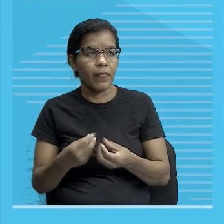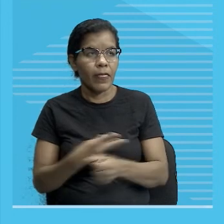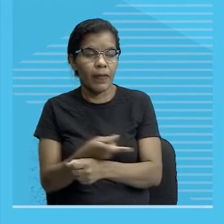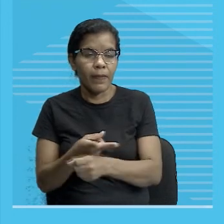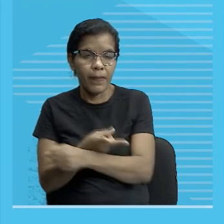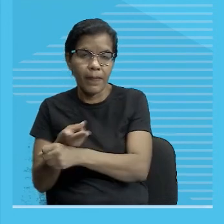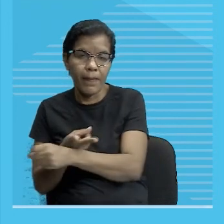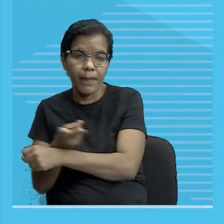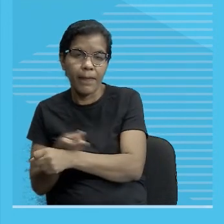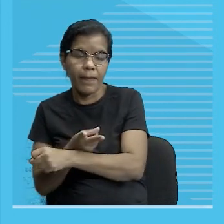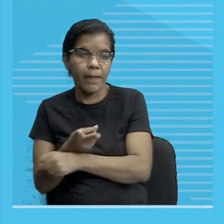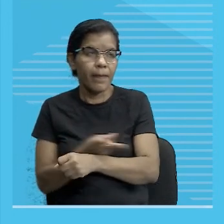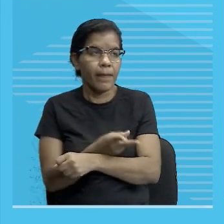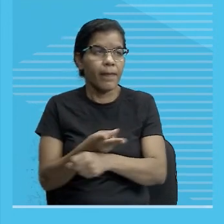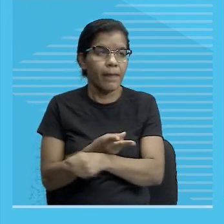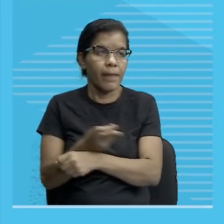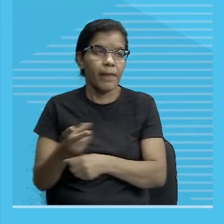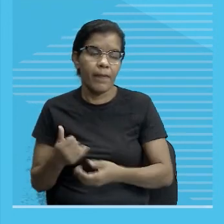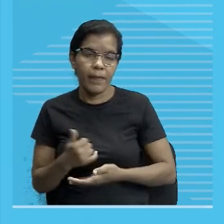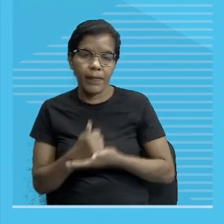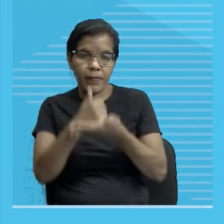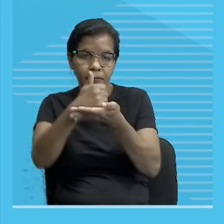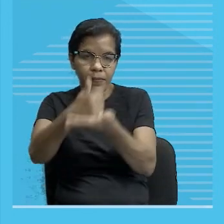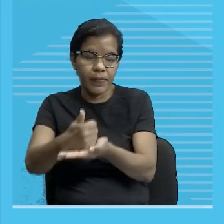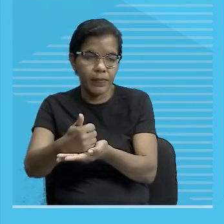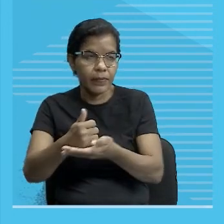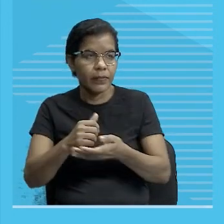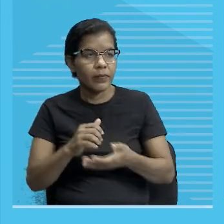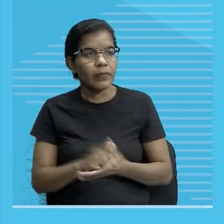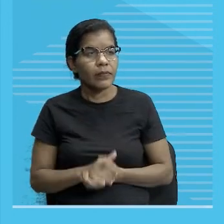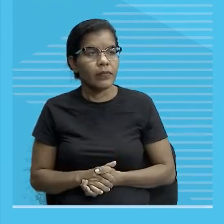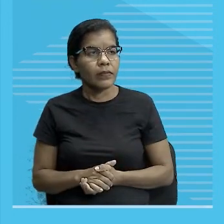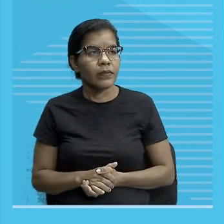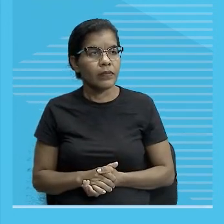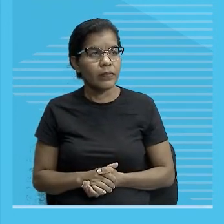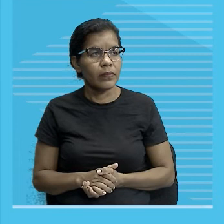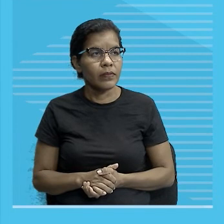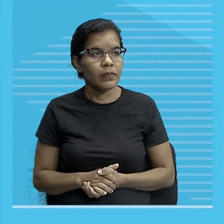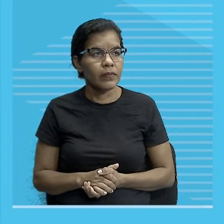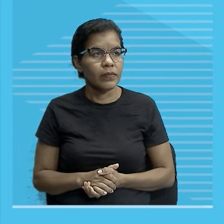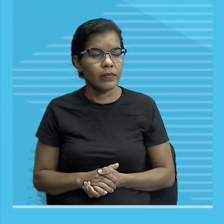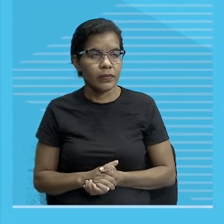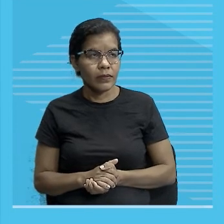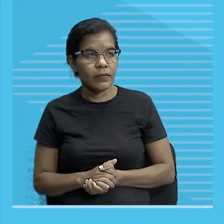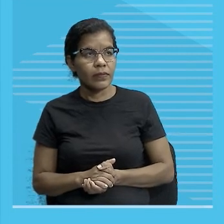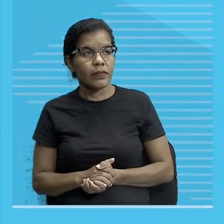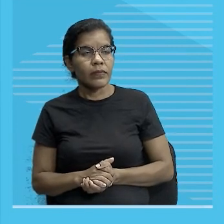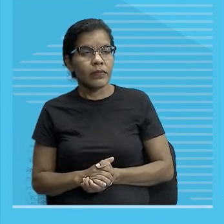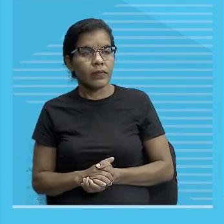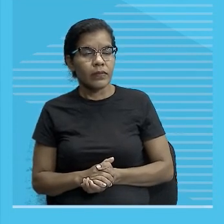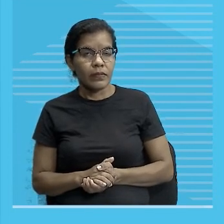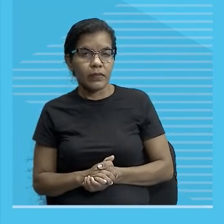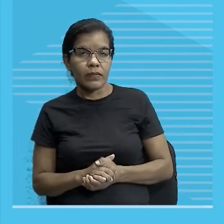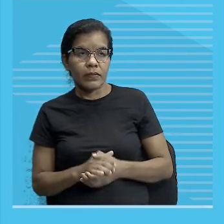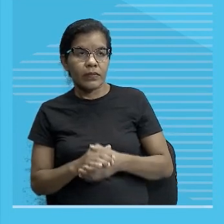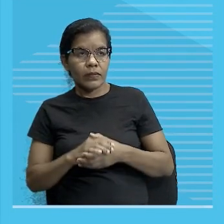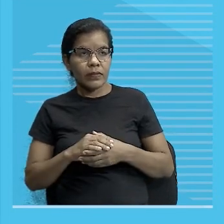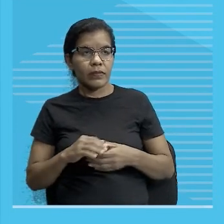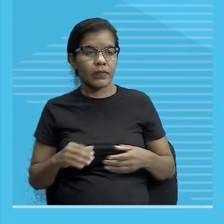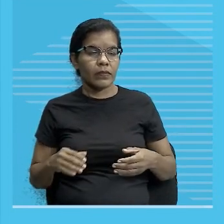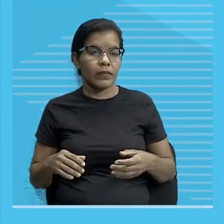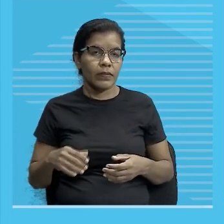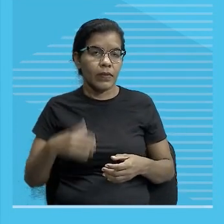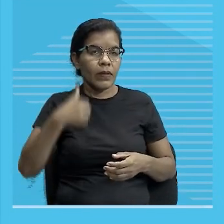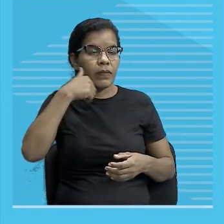procura. Locução prepositiva à beira, né? Estava à beira de um colapso. Olha aí, ó. Beira não é